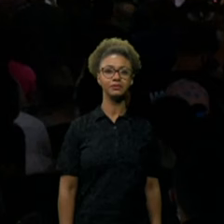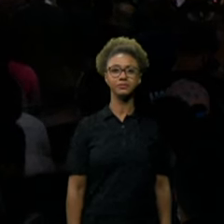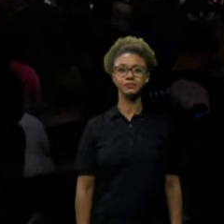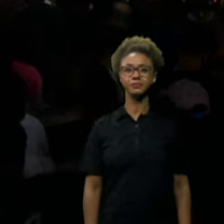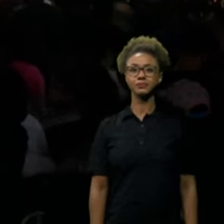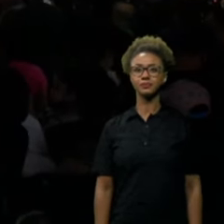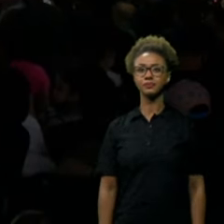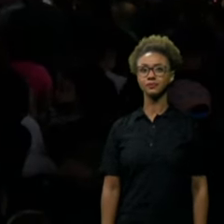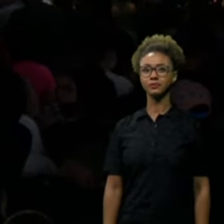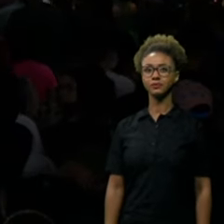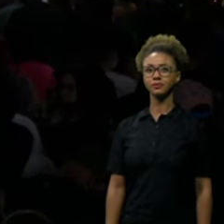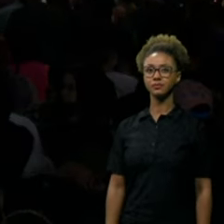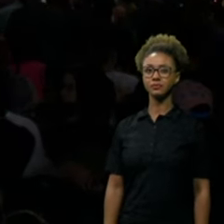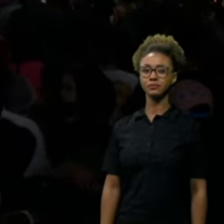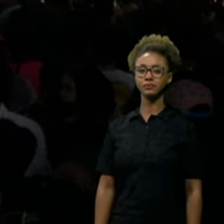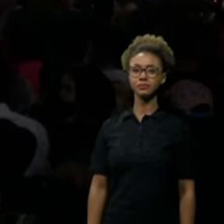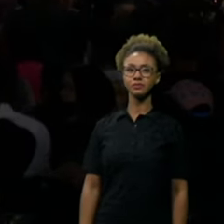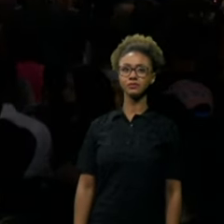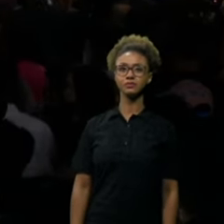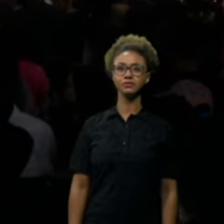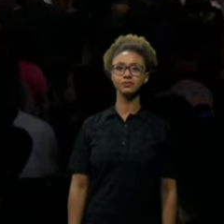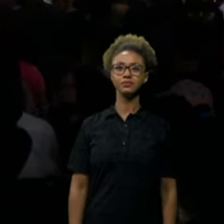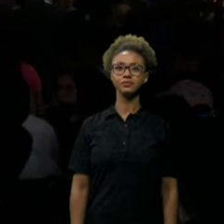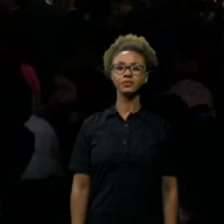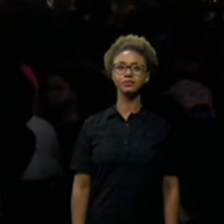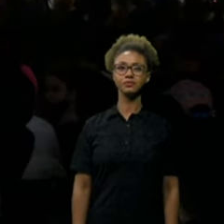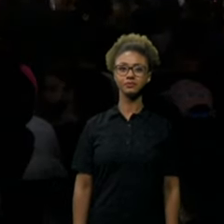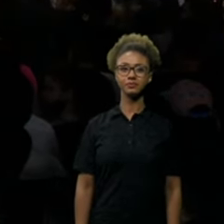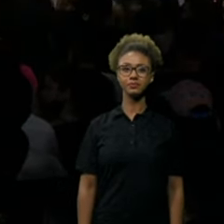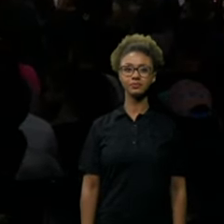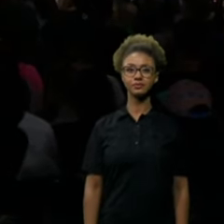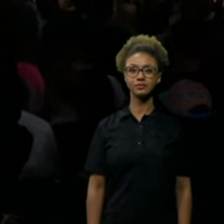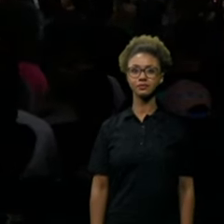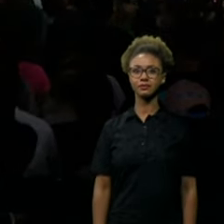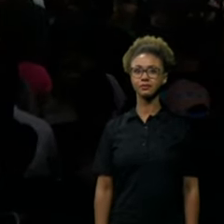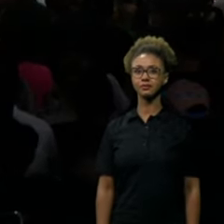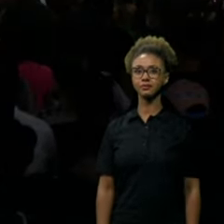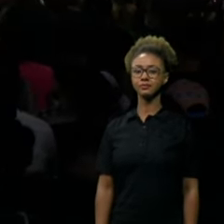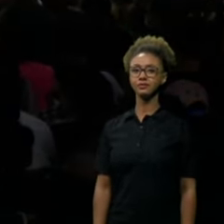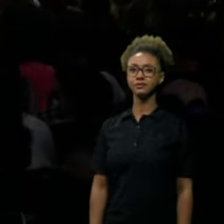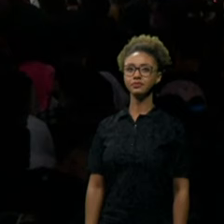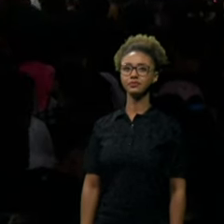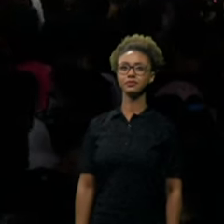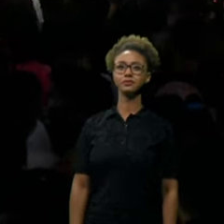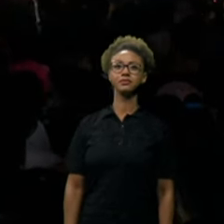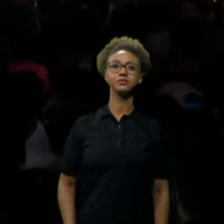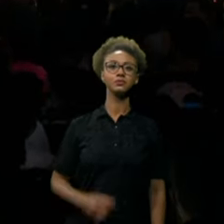E aí E aí